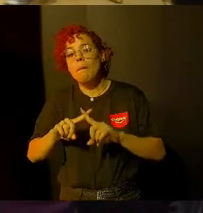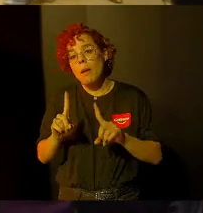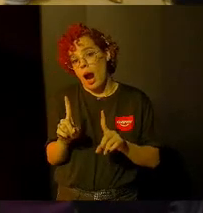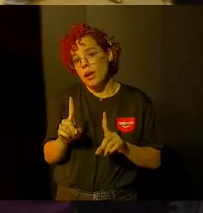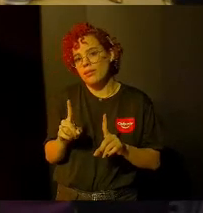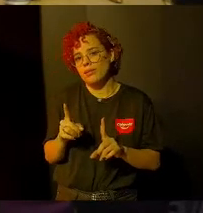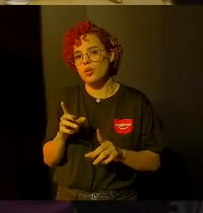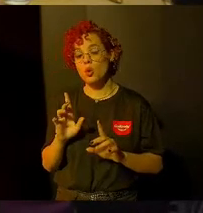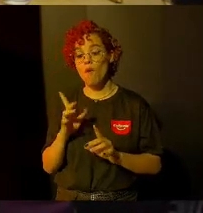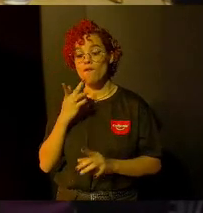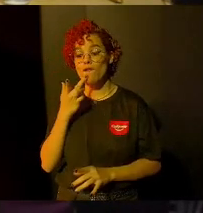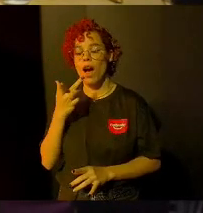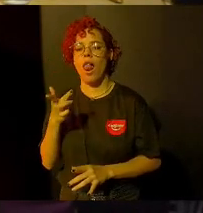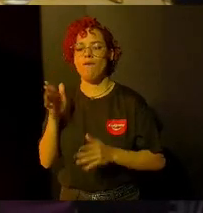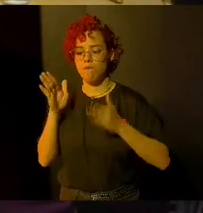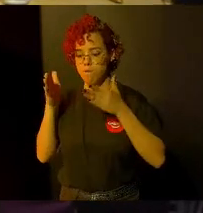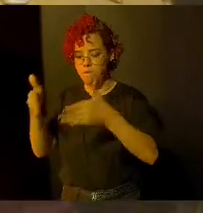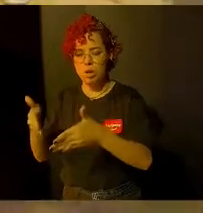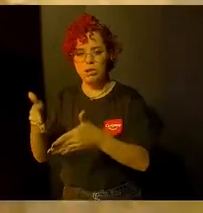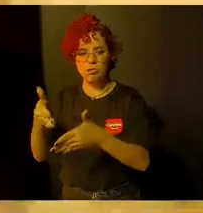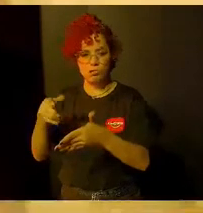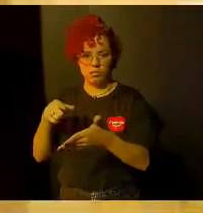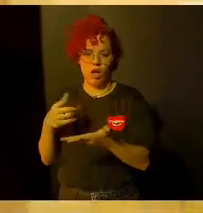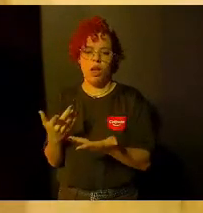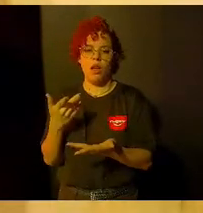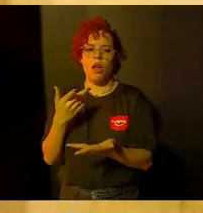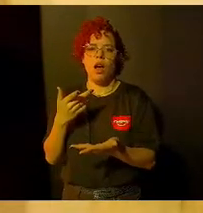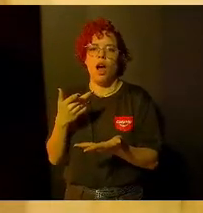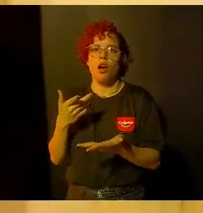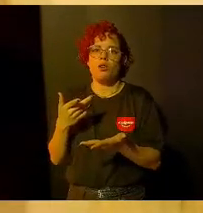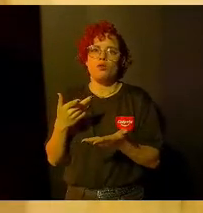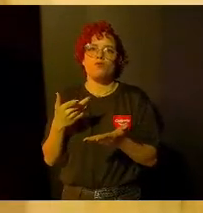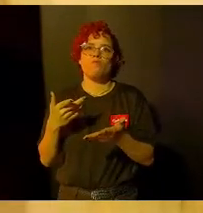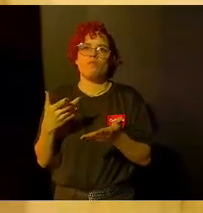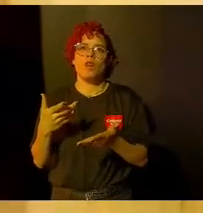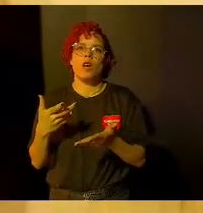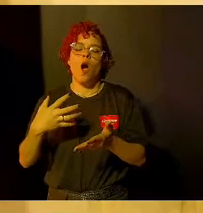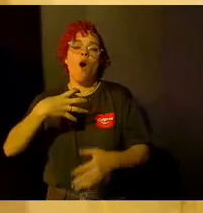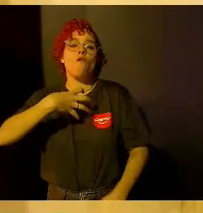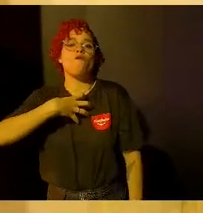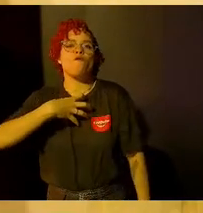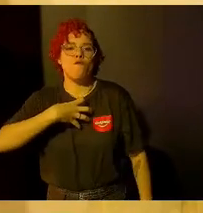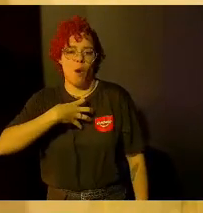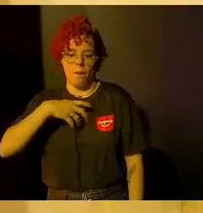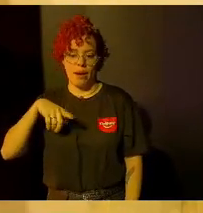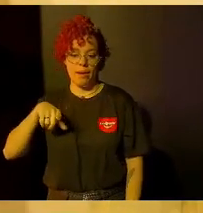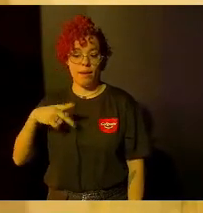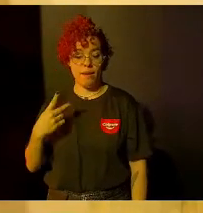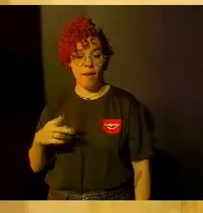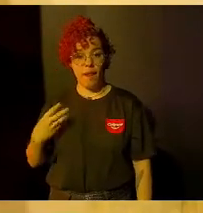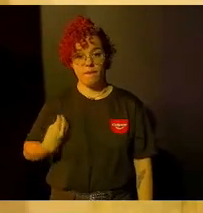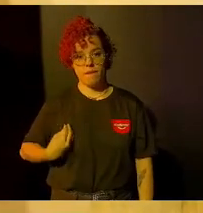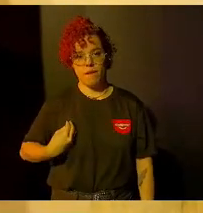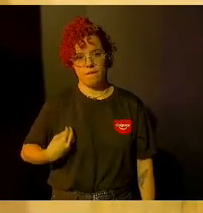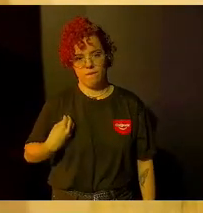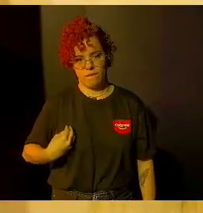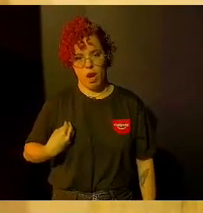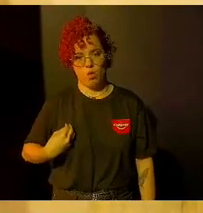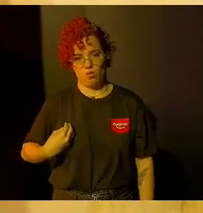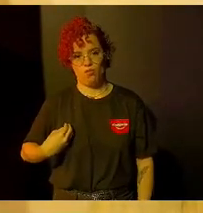tocar diretamente no ponto que dizer a respeito ao modo a maneira como Ele viveu a Sexualidade dele